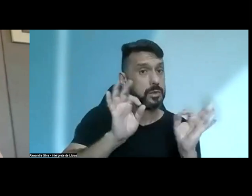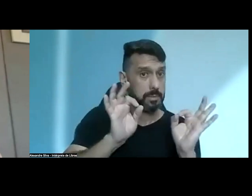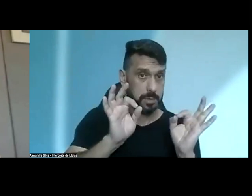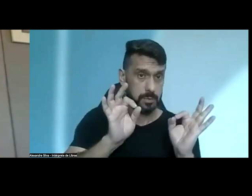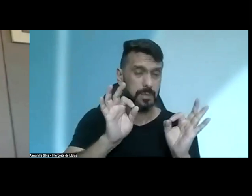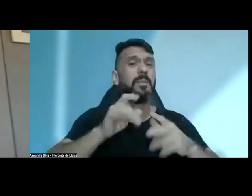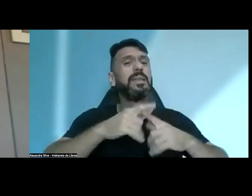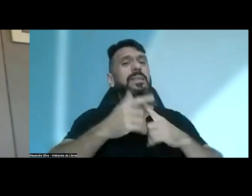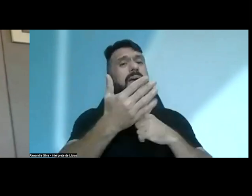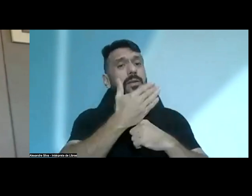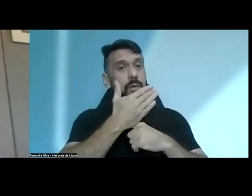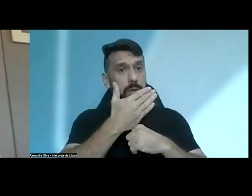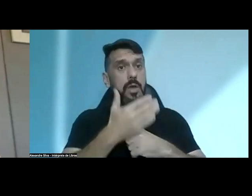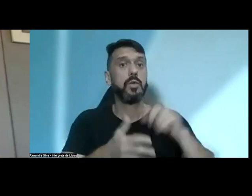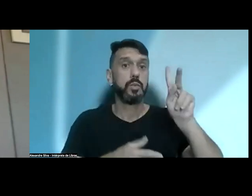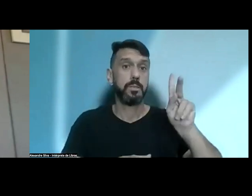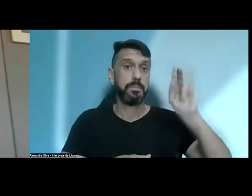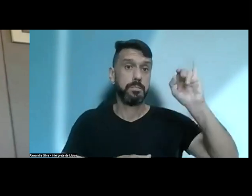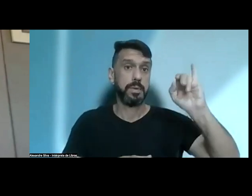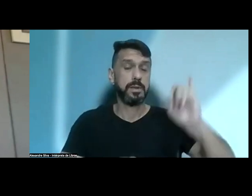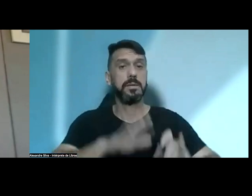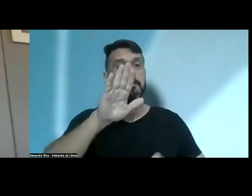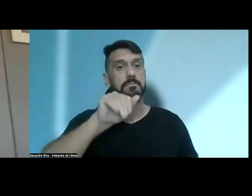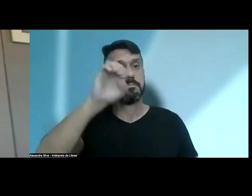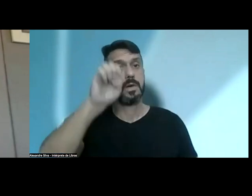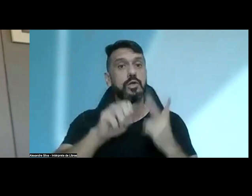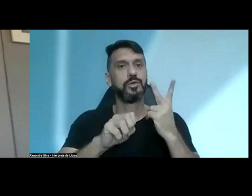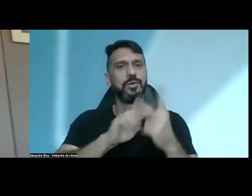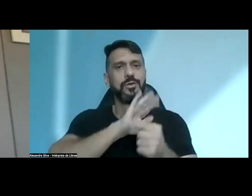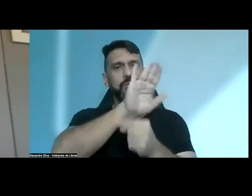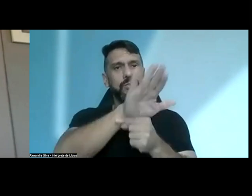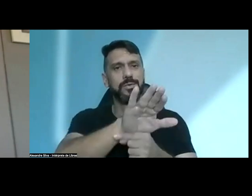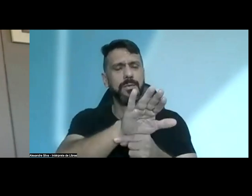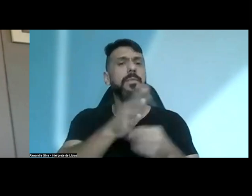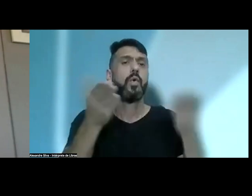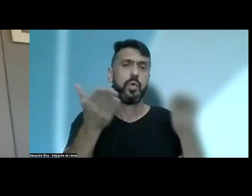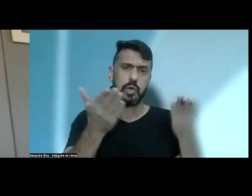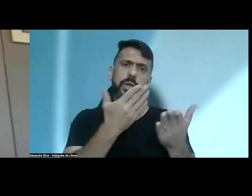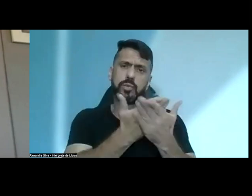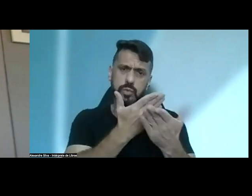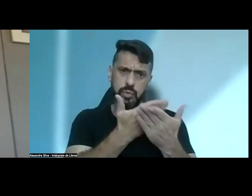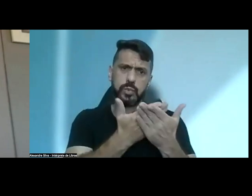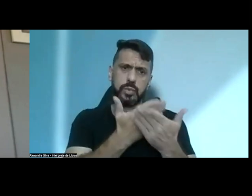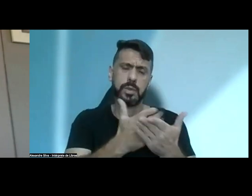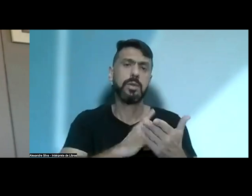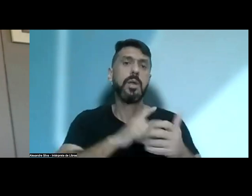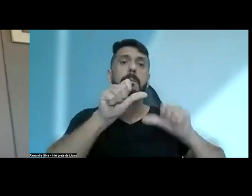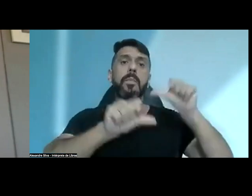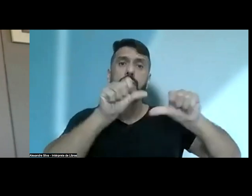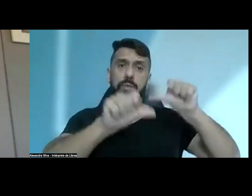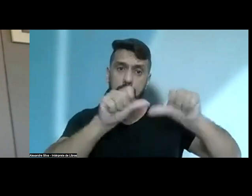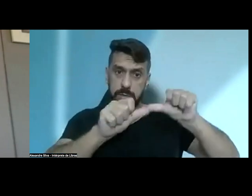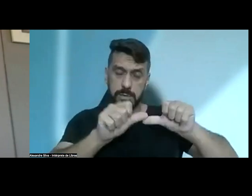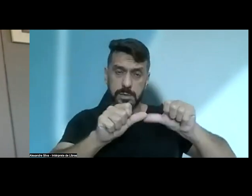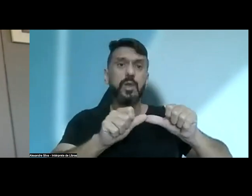gente tem os benefícios tanto do pai quanto da mãe. E assim, hoje a gente já tem vários estudos mostrando essa modificação epigenética